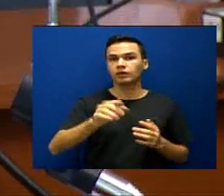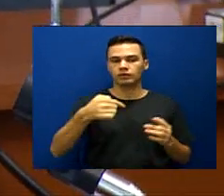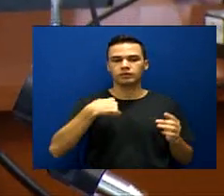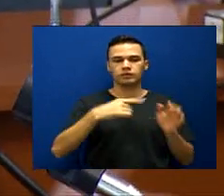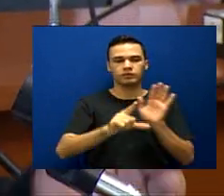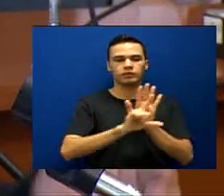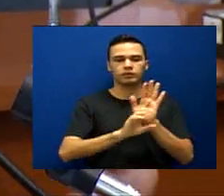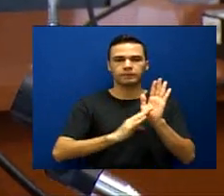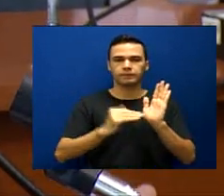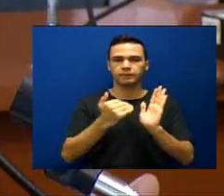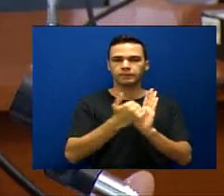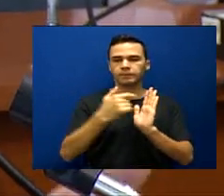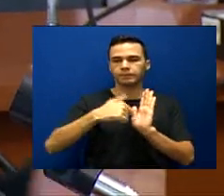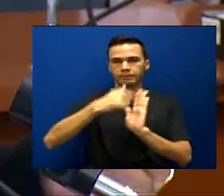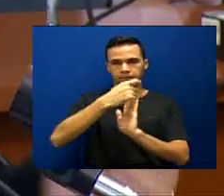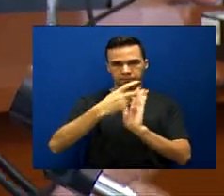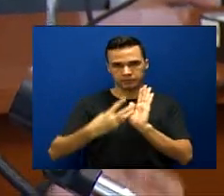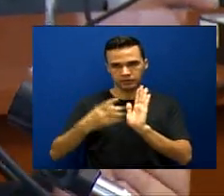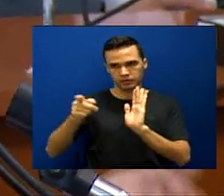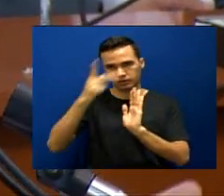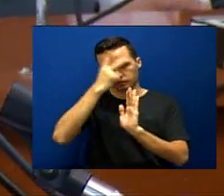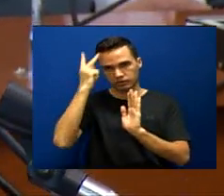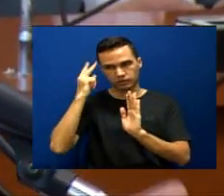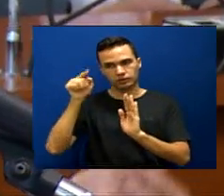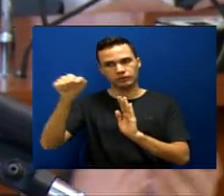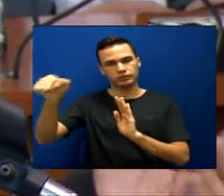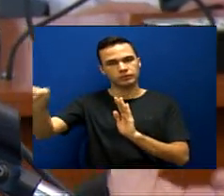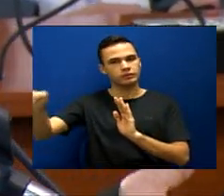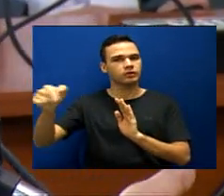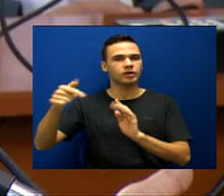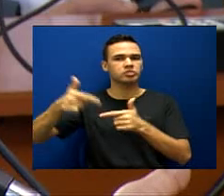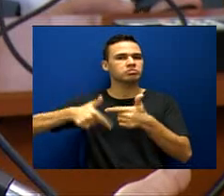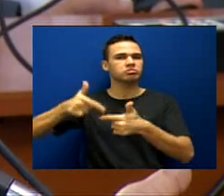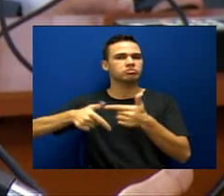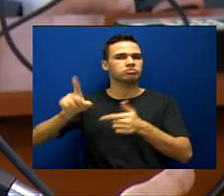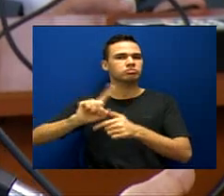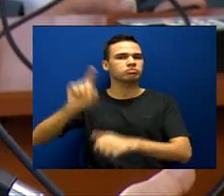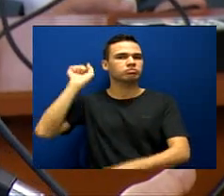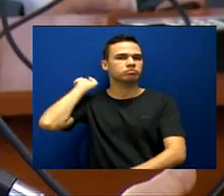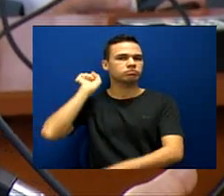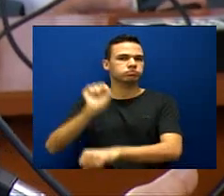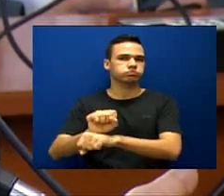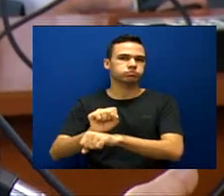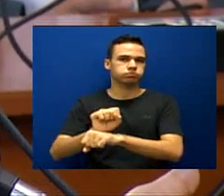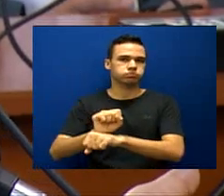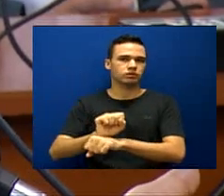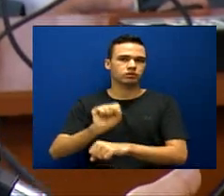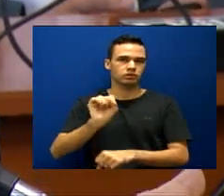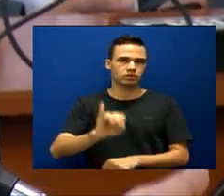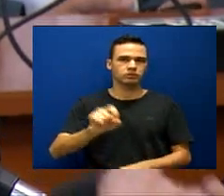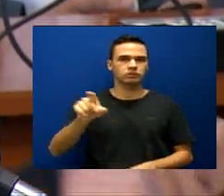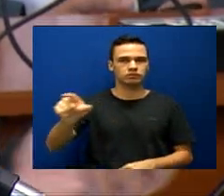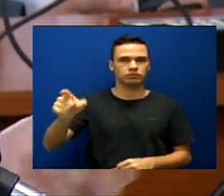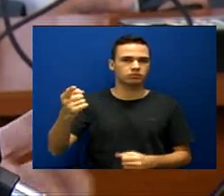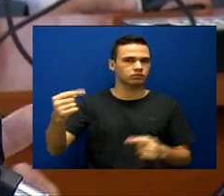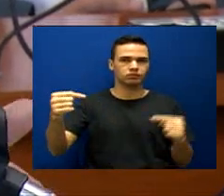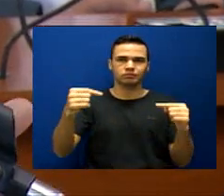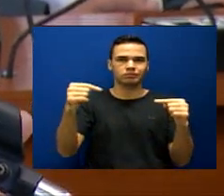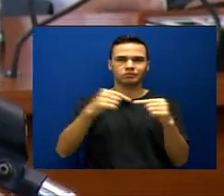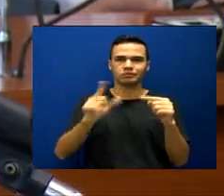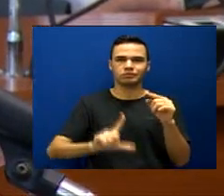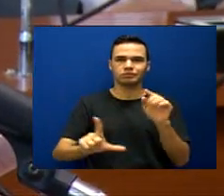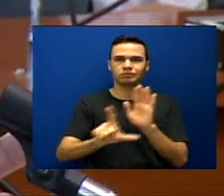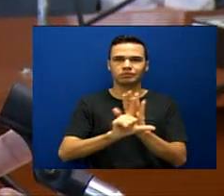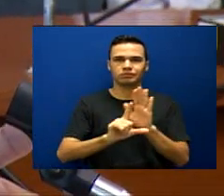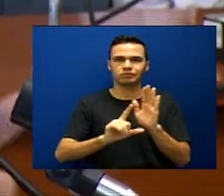emenda não diz que se a pessoa não funcionar, acaba o cargo. Não diz. Né? Porque seria inconstitucional. Por isso que é o